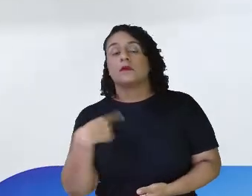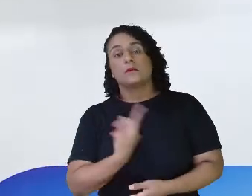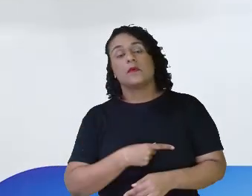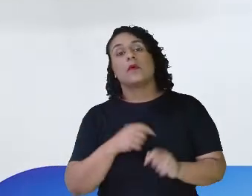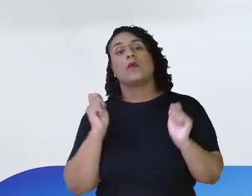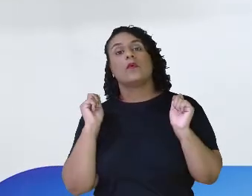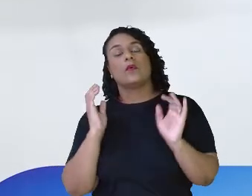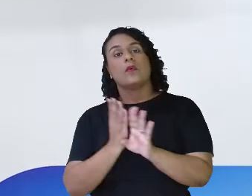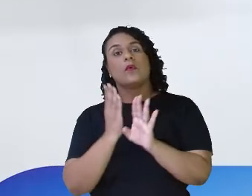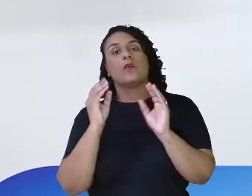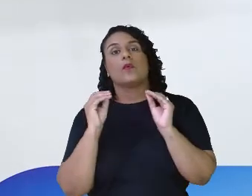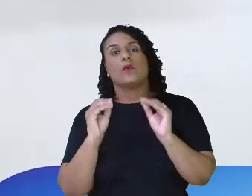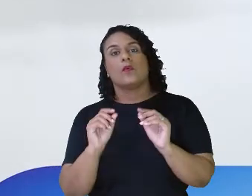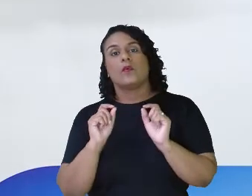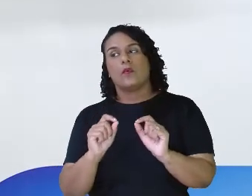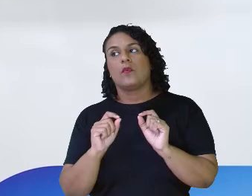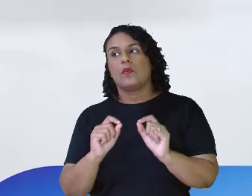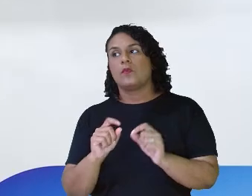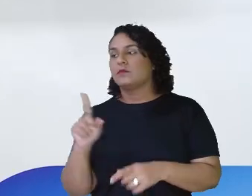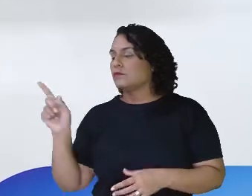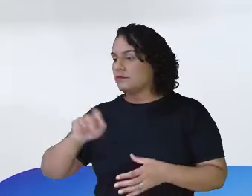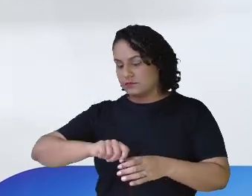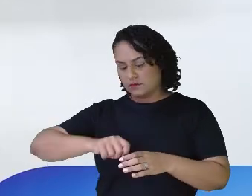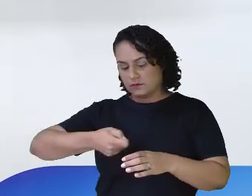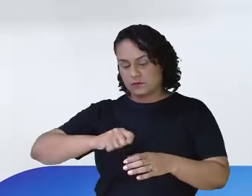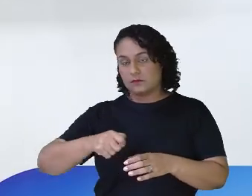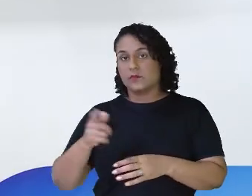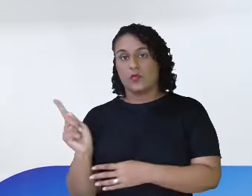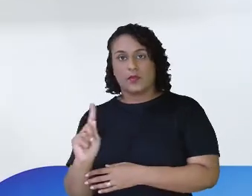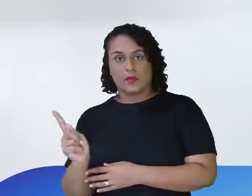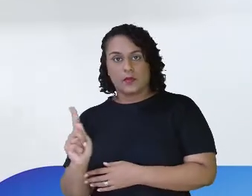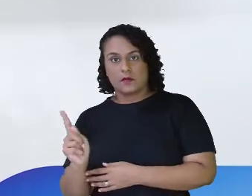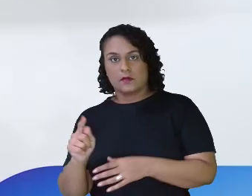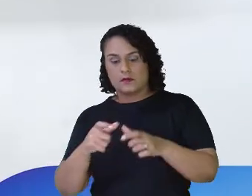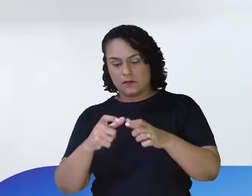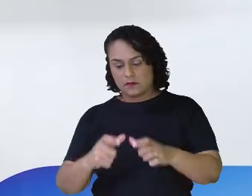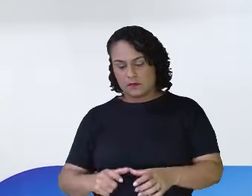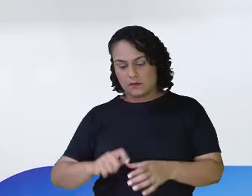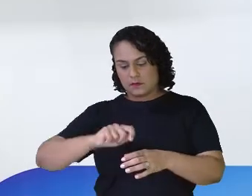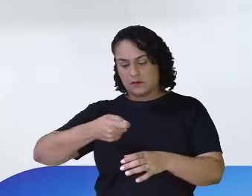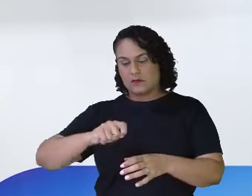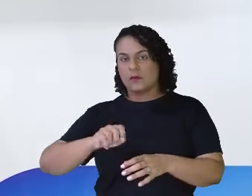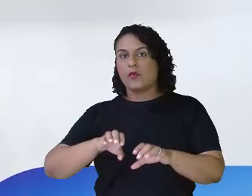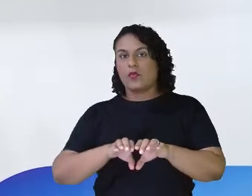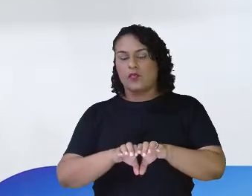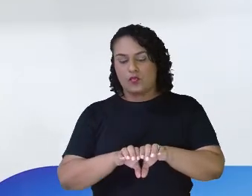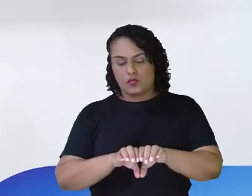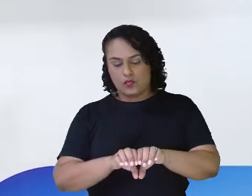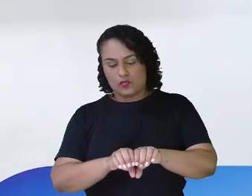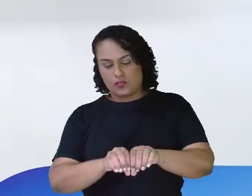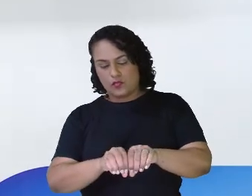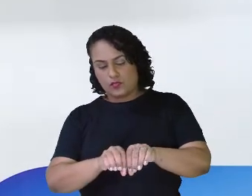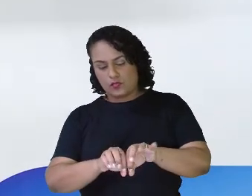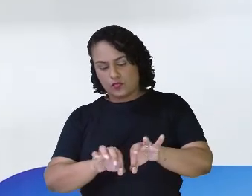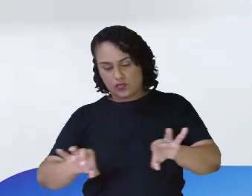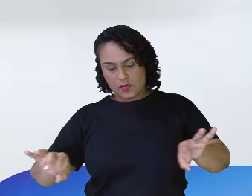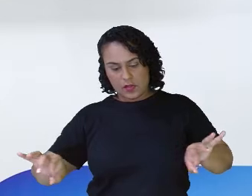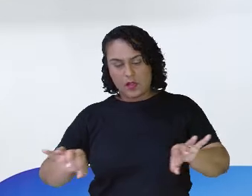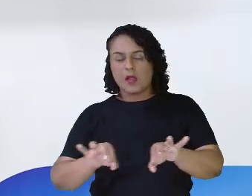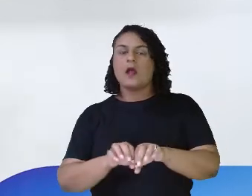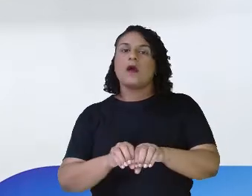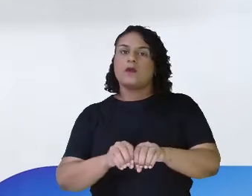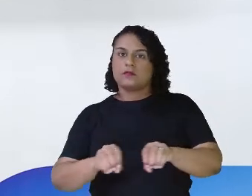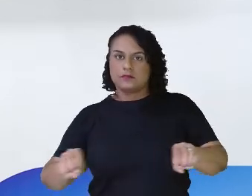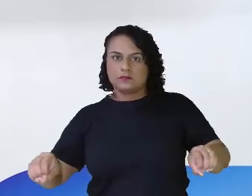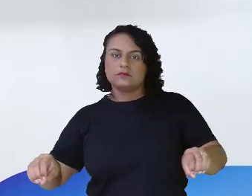pode encontrar nas latinhas, a latinha de refrigerante, num cano de água, também pode ser